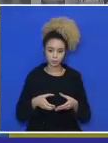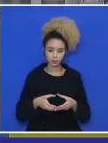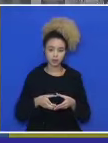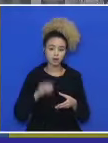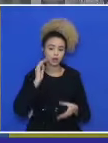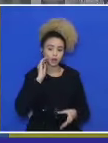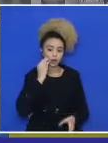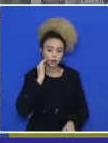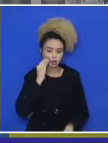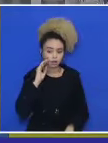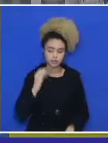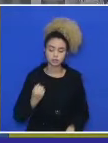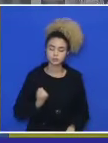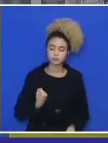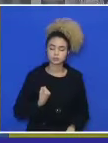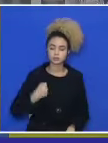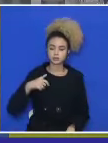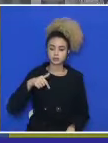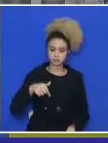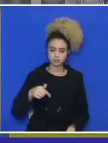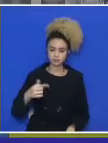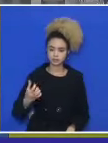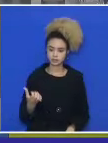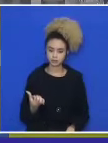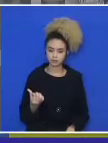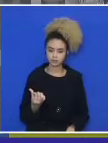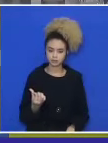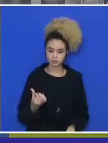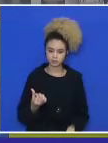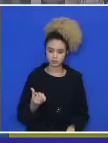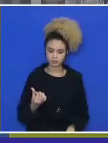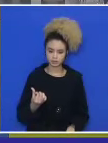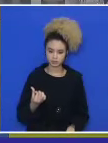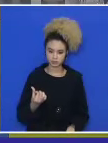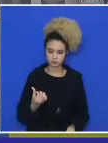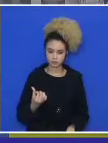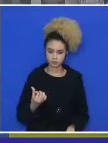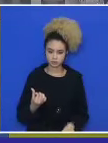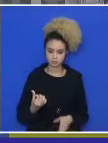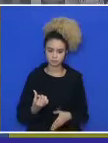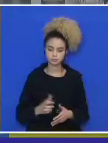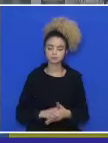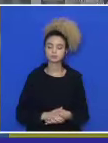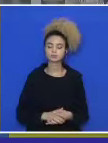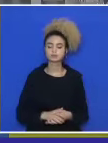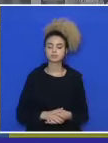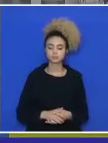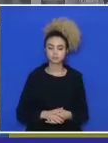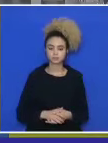Bola rosa número 76. Rosa 76.